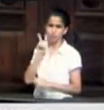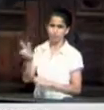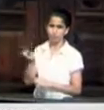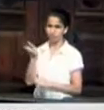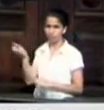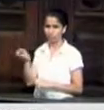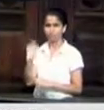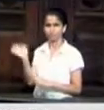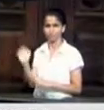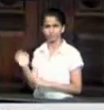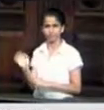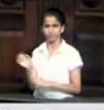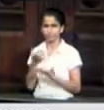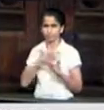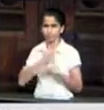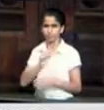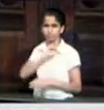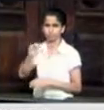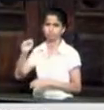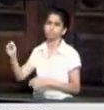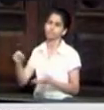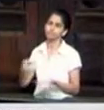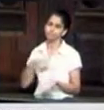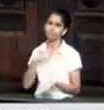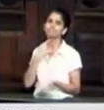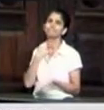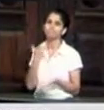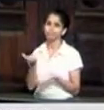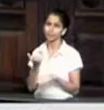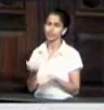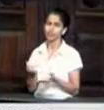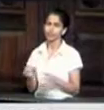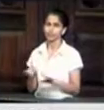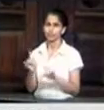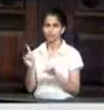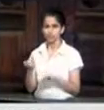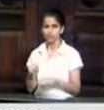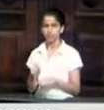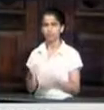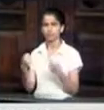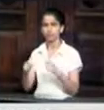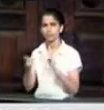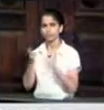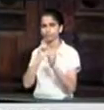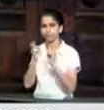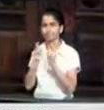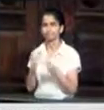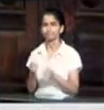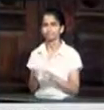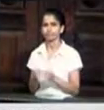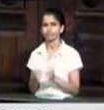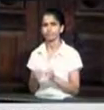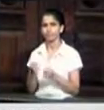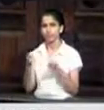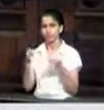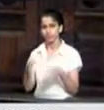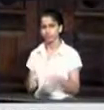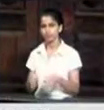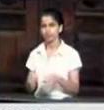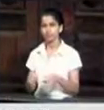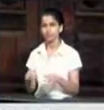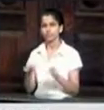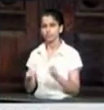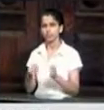a vida do cidadão. Isso é uma coisa. Isto é uma discussão, é uma hora, é uma pauta em um lugar correto